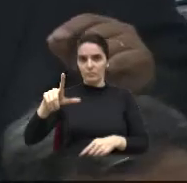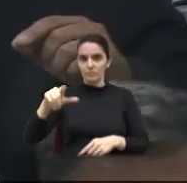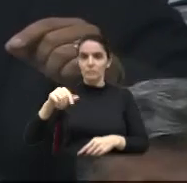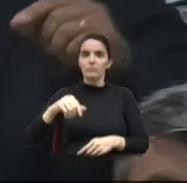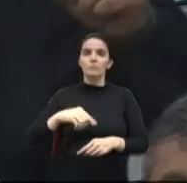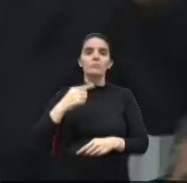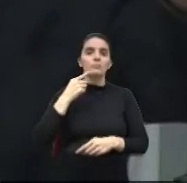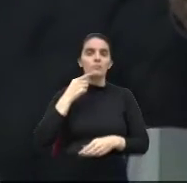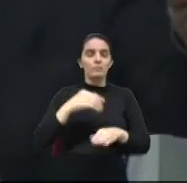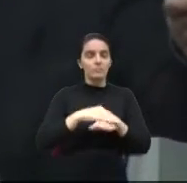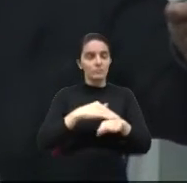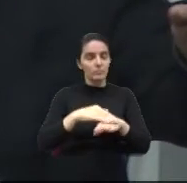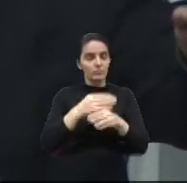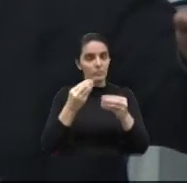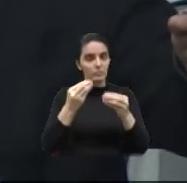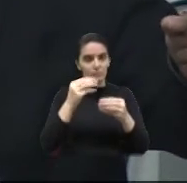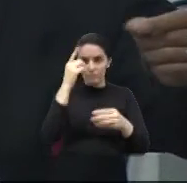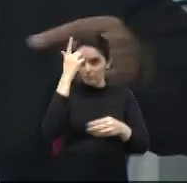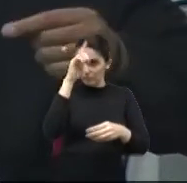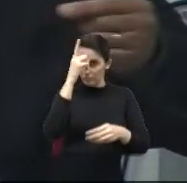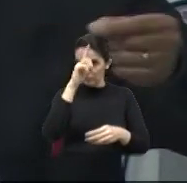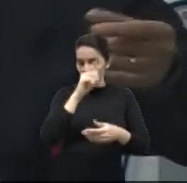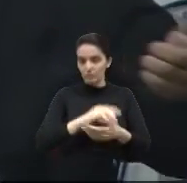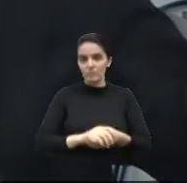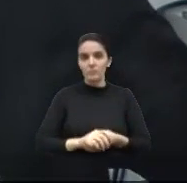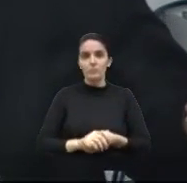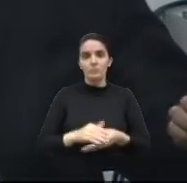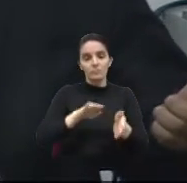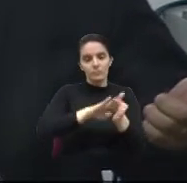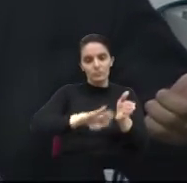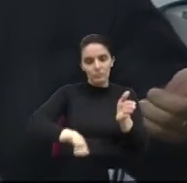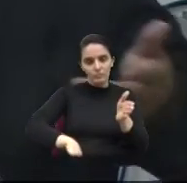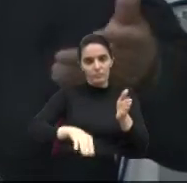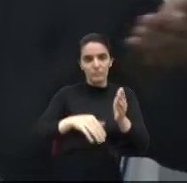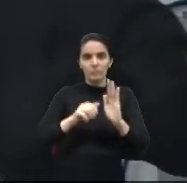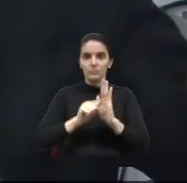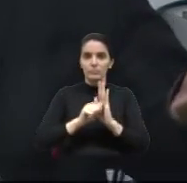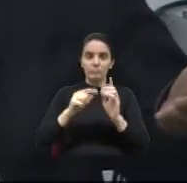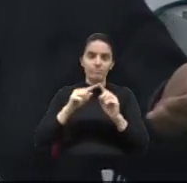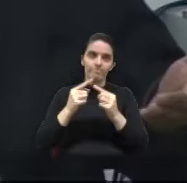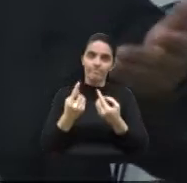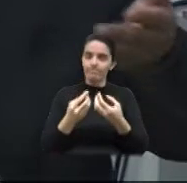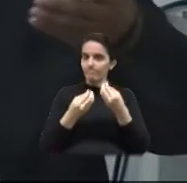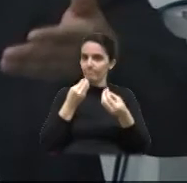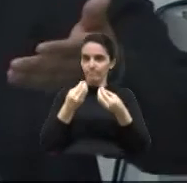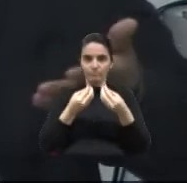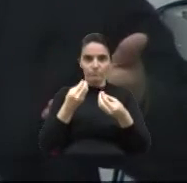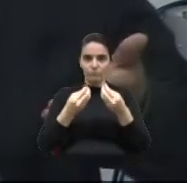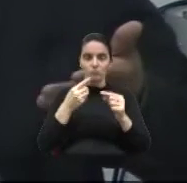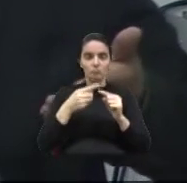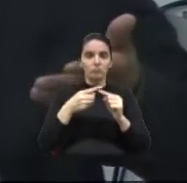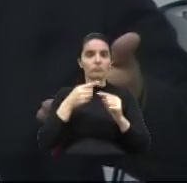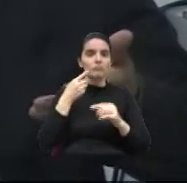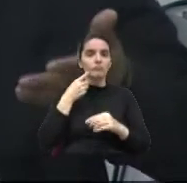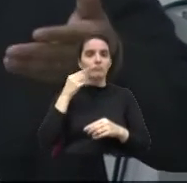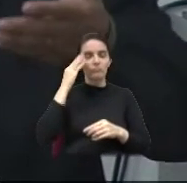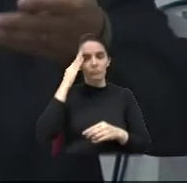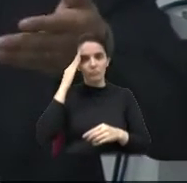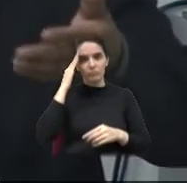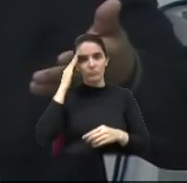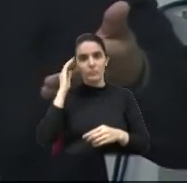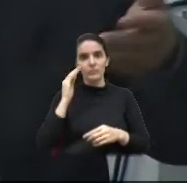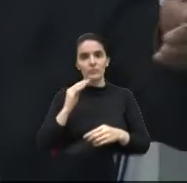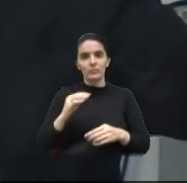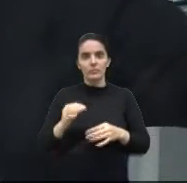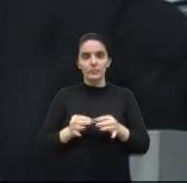gente pudesse tirar alguns artigos, mas eu vi que não haveria a possibilidade, porque eu entendi que o projeto deveria